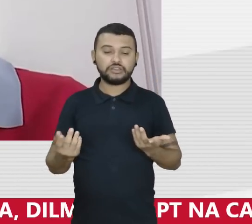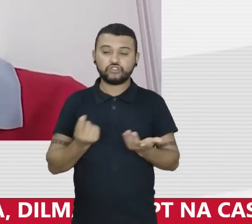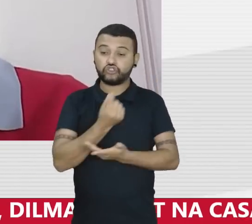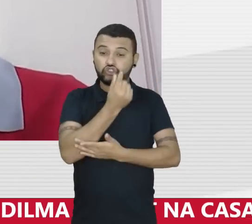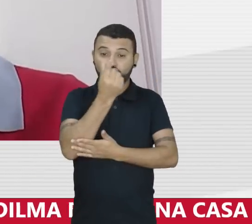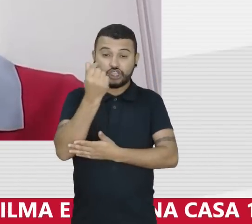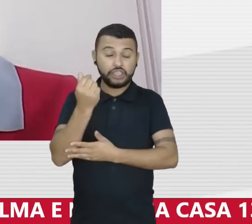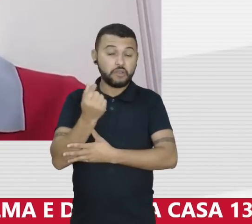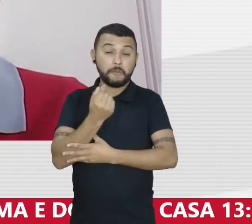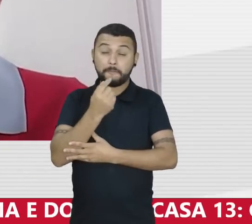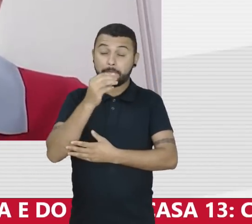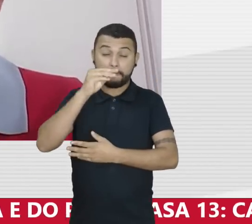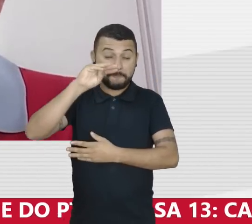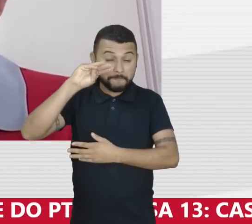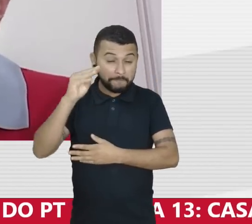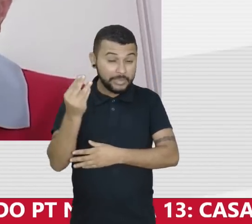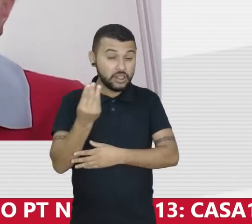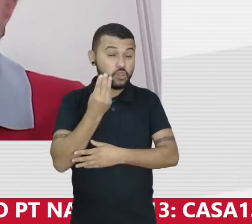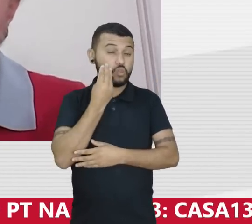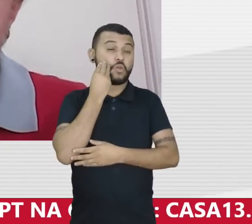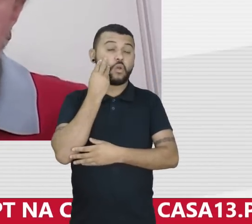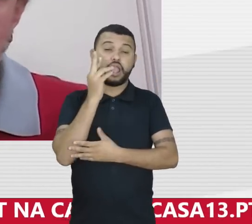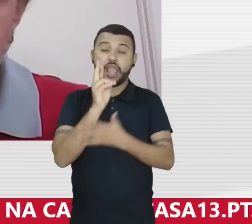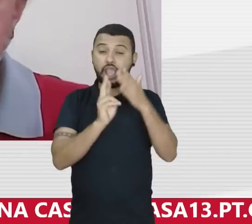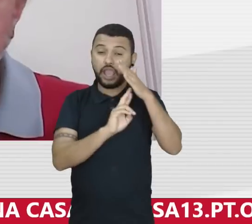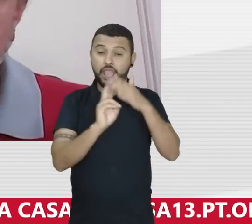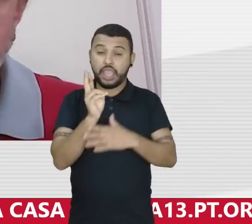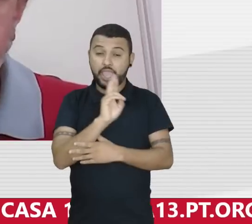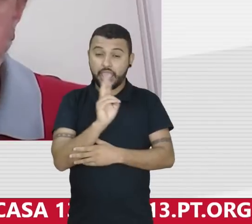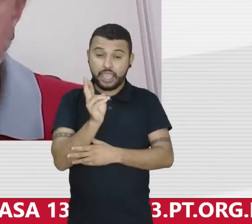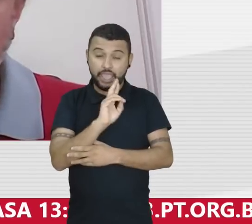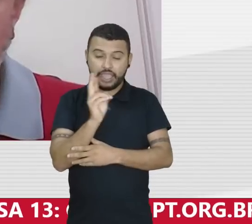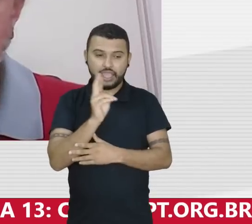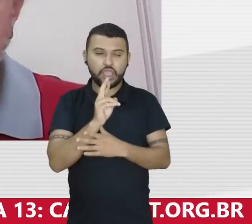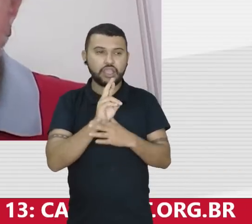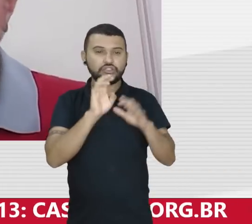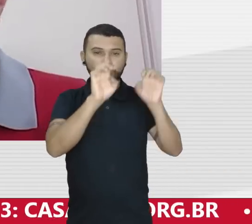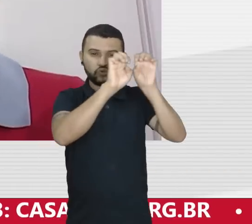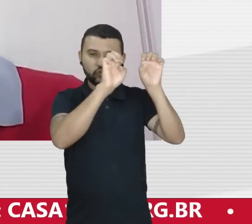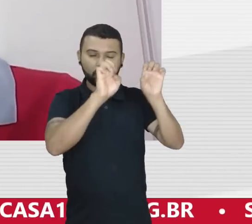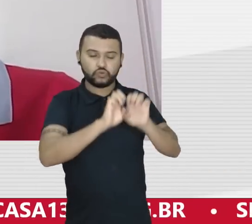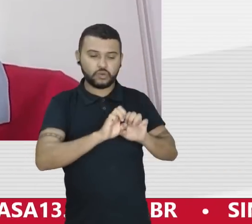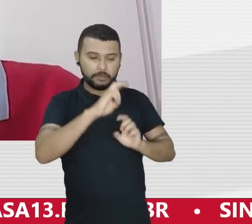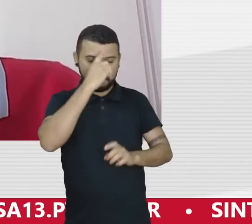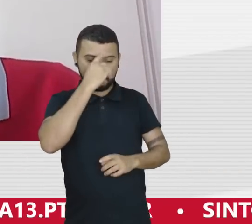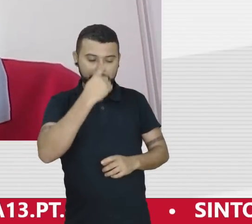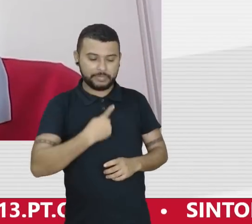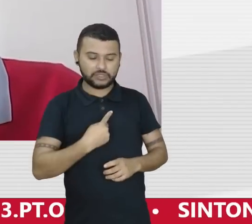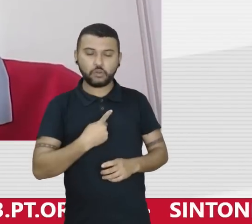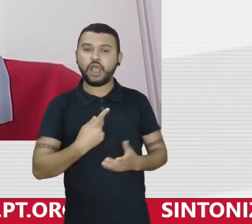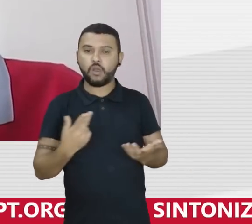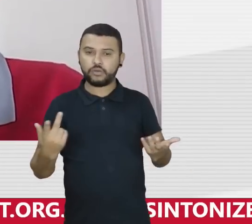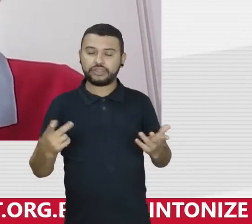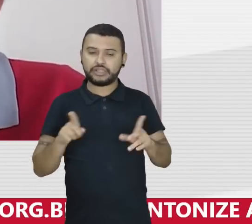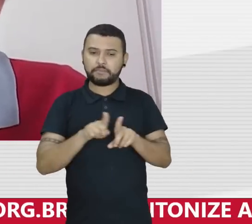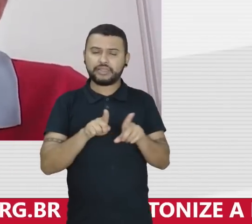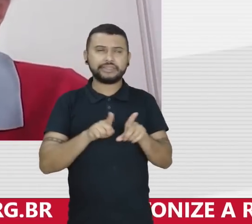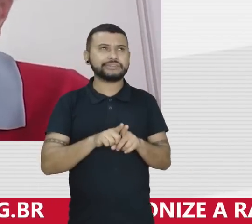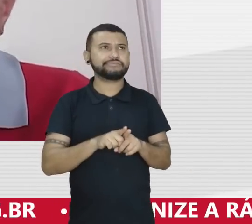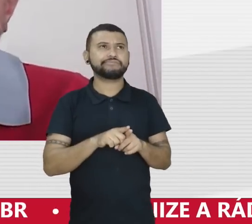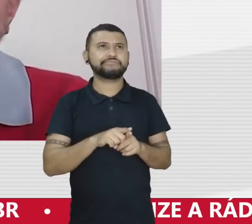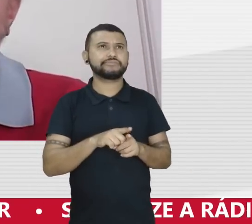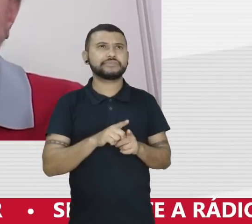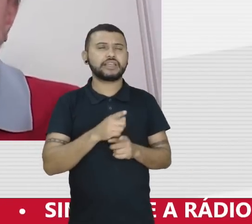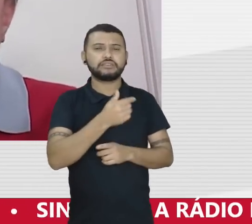gastou milhões de reais na sua estrutura pessoal e milhões, dezenas, talvez